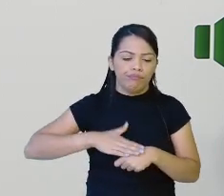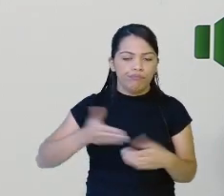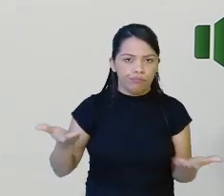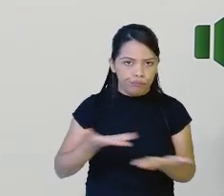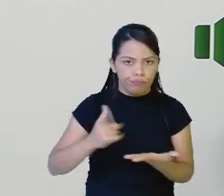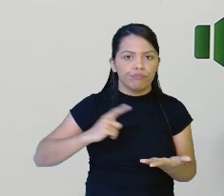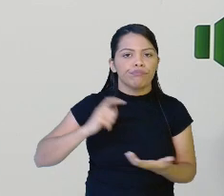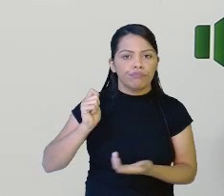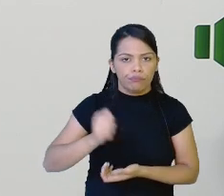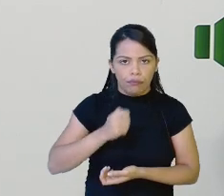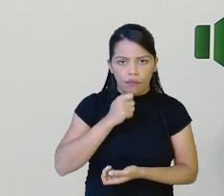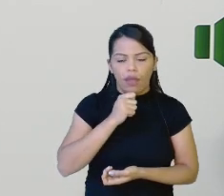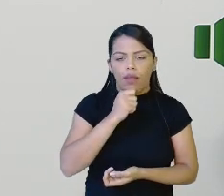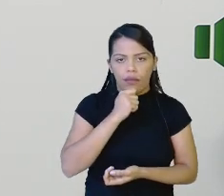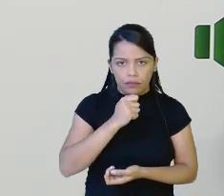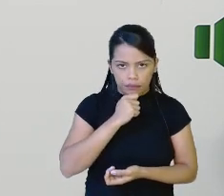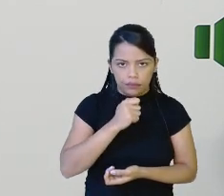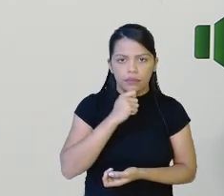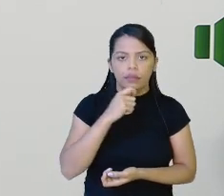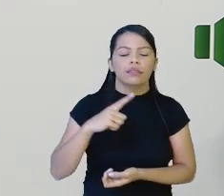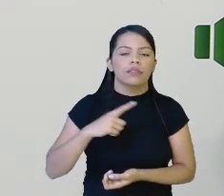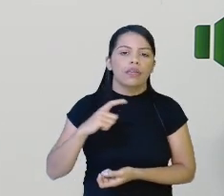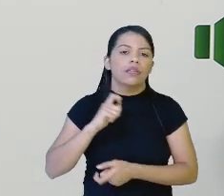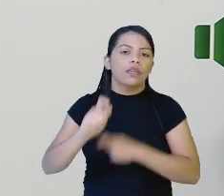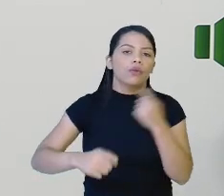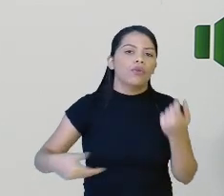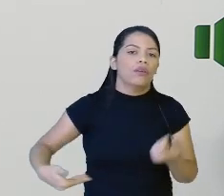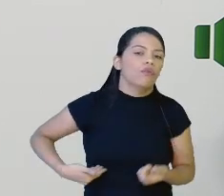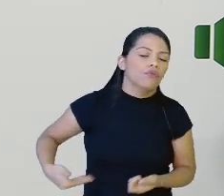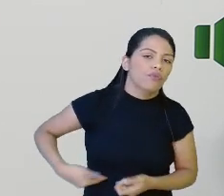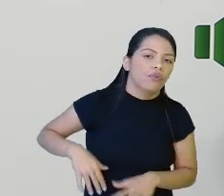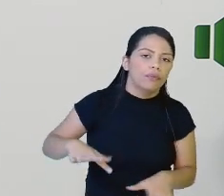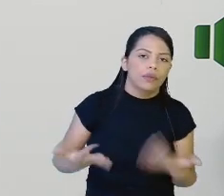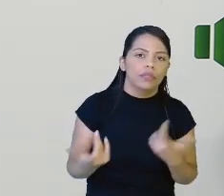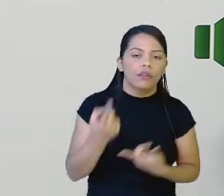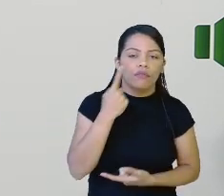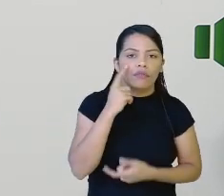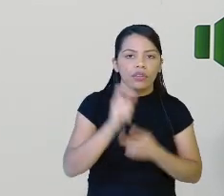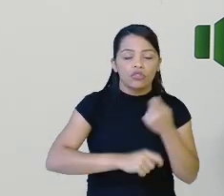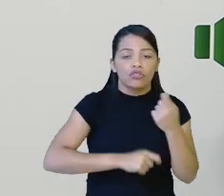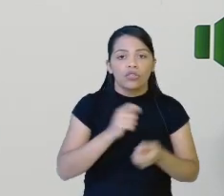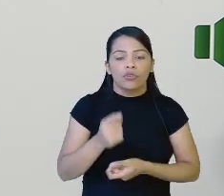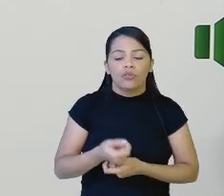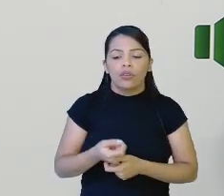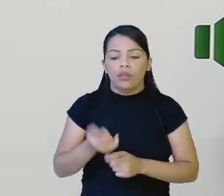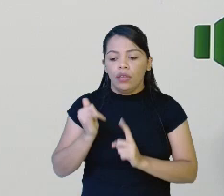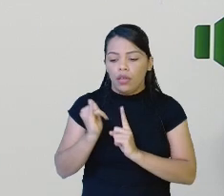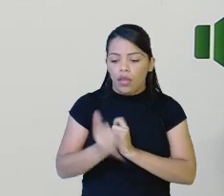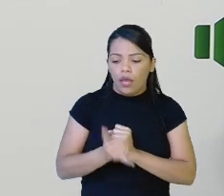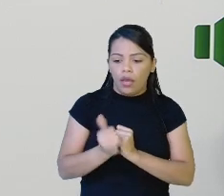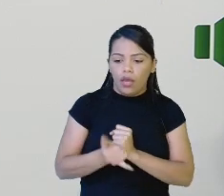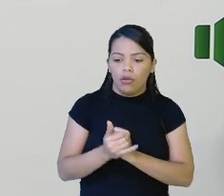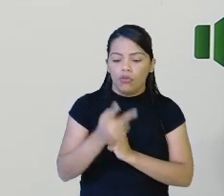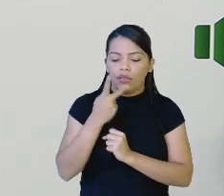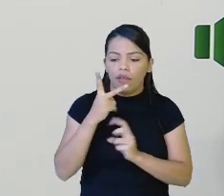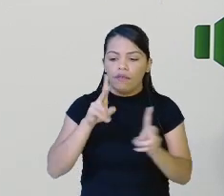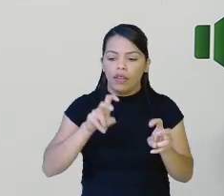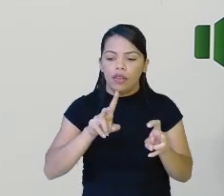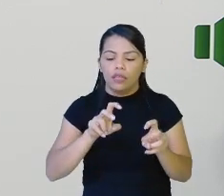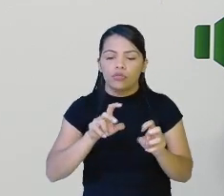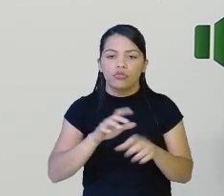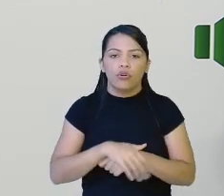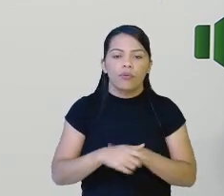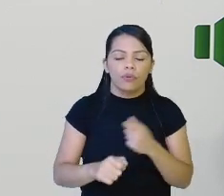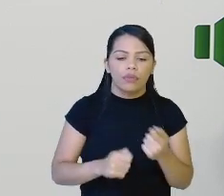a fome. Então veja que a crônica, não é a primeira que a gente leu, falou a respeito de um acidente, ali da brincadeira